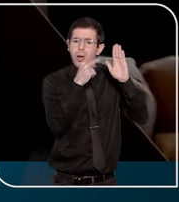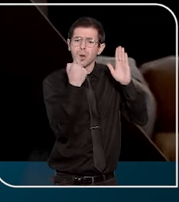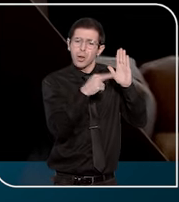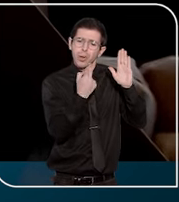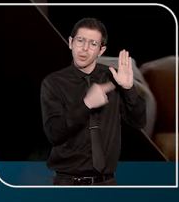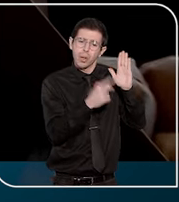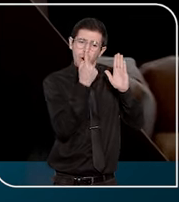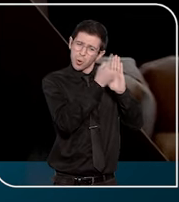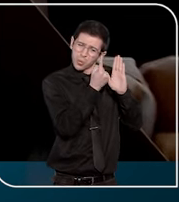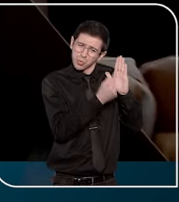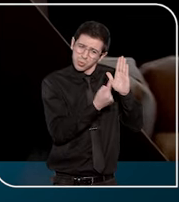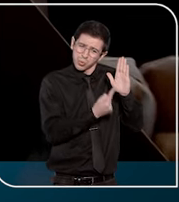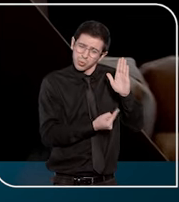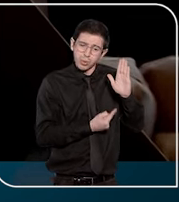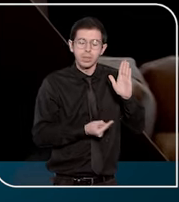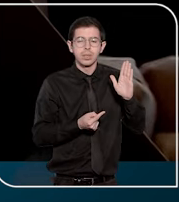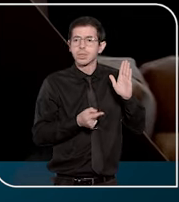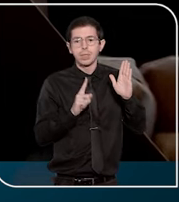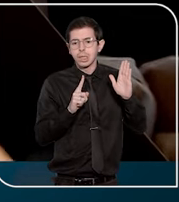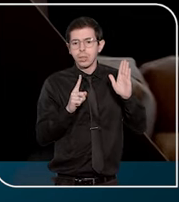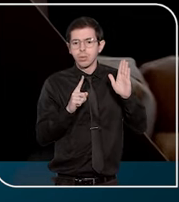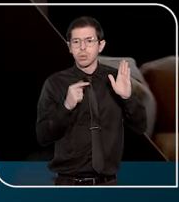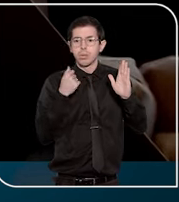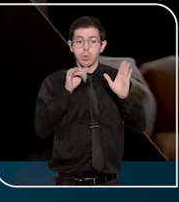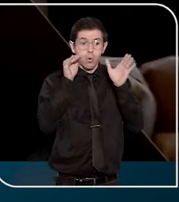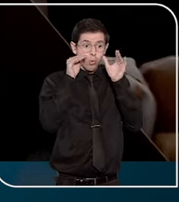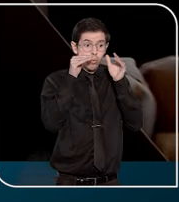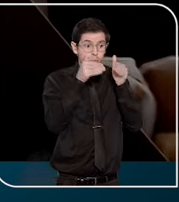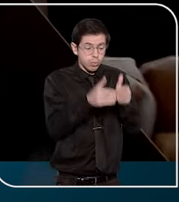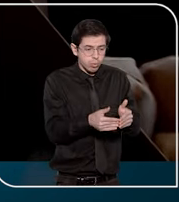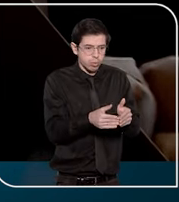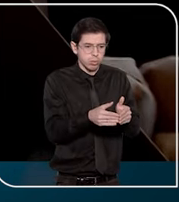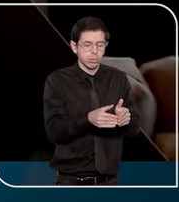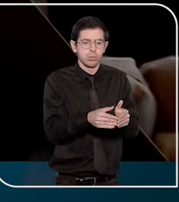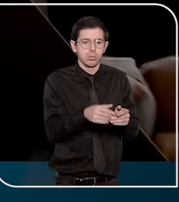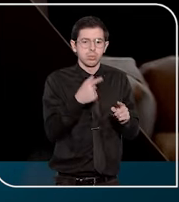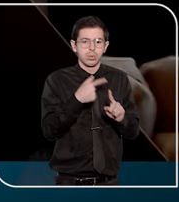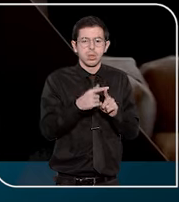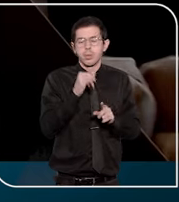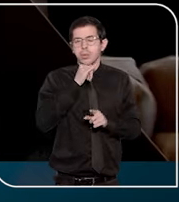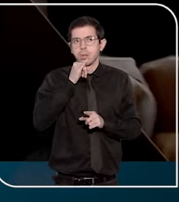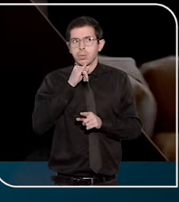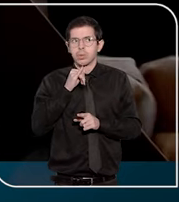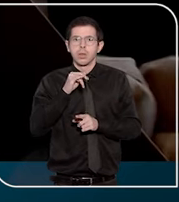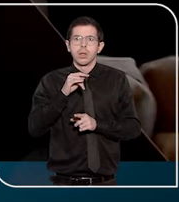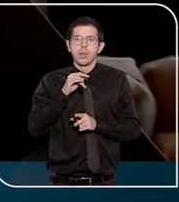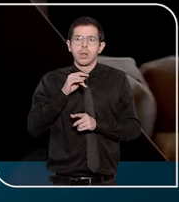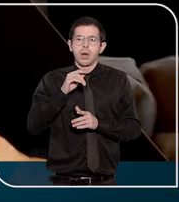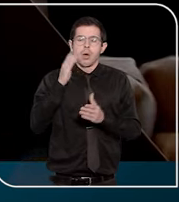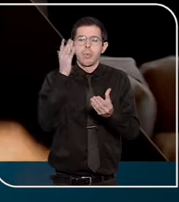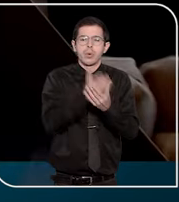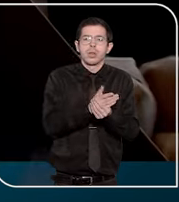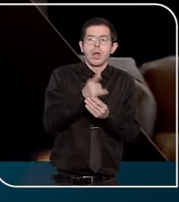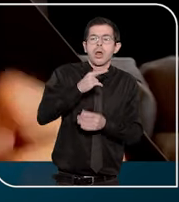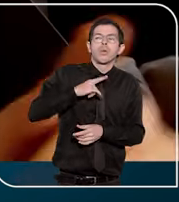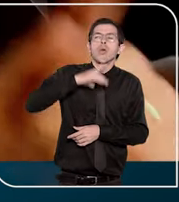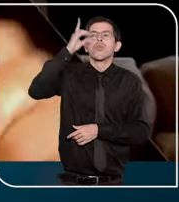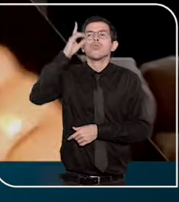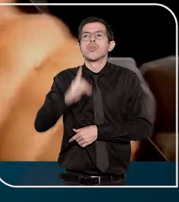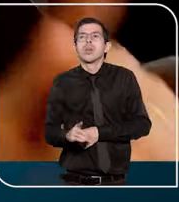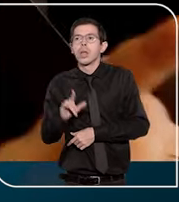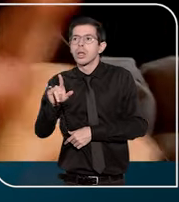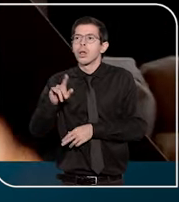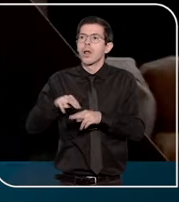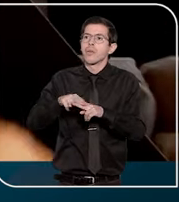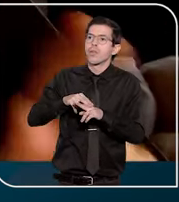O processo às vezes pergunta assim: eu tenho direito porque é verde a cor. O juiz não tem que dizer, para dizer que é verde,